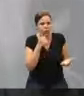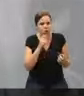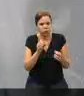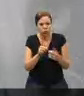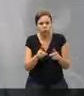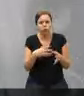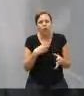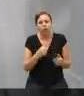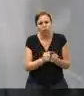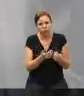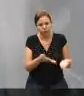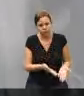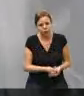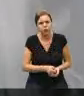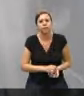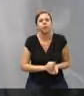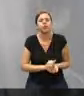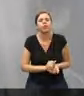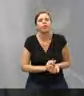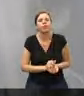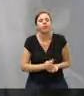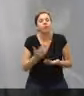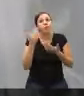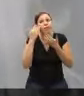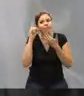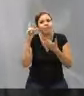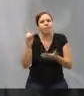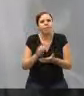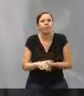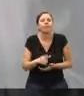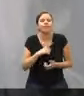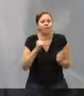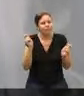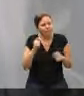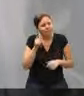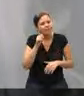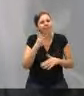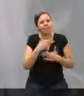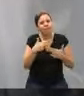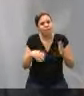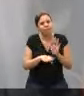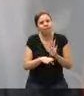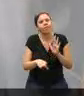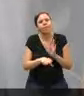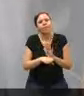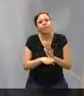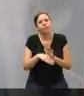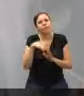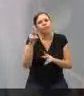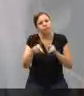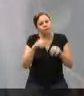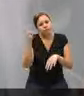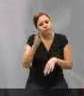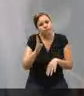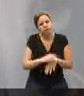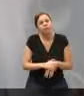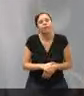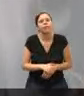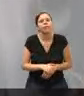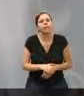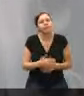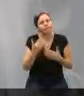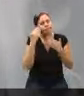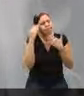esposa, trouxe meus filhos. E aqui, graças a Deus, temos conseguido muitas ajudas dos brasileiros, do povo brasileiro. Estou